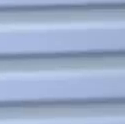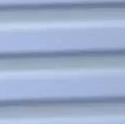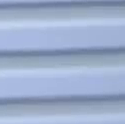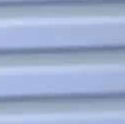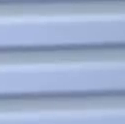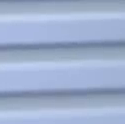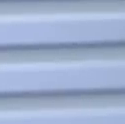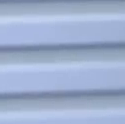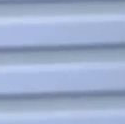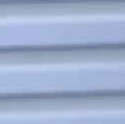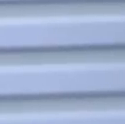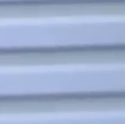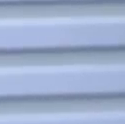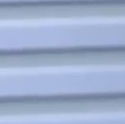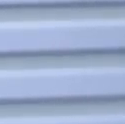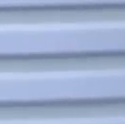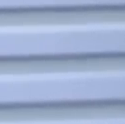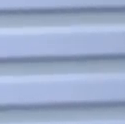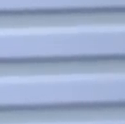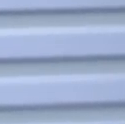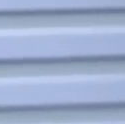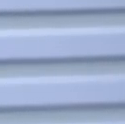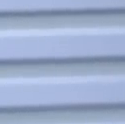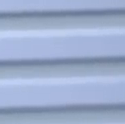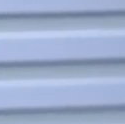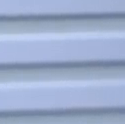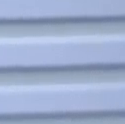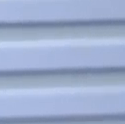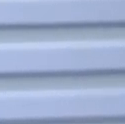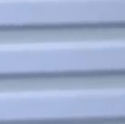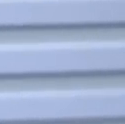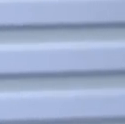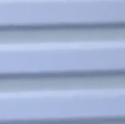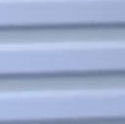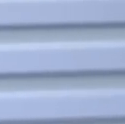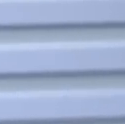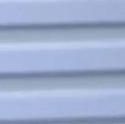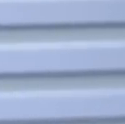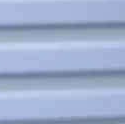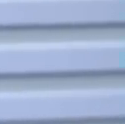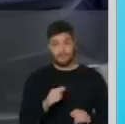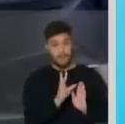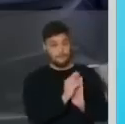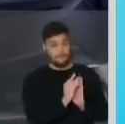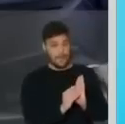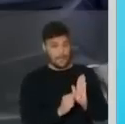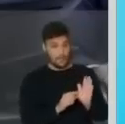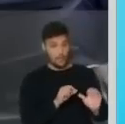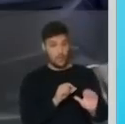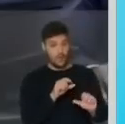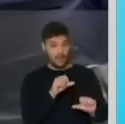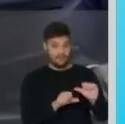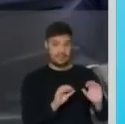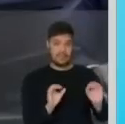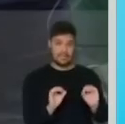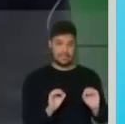caso interesse do PT do Lula em teu lira como presidente da casa que pelo que a gente ouve falar nos Bastidores